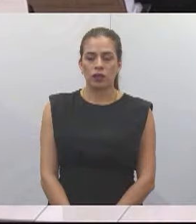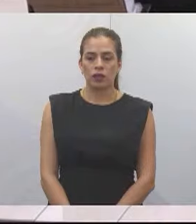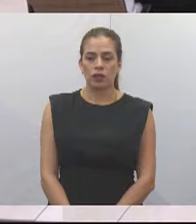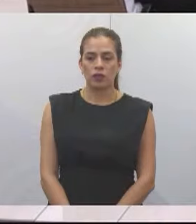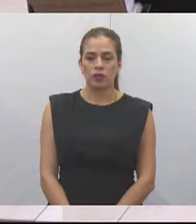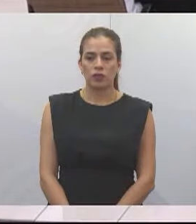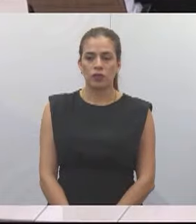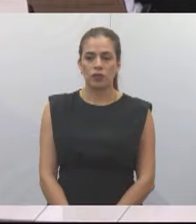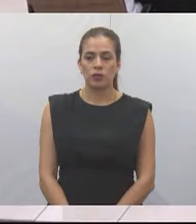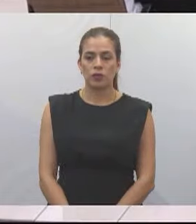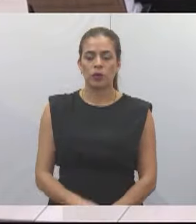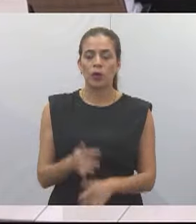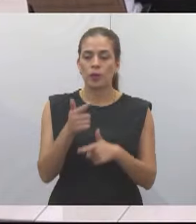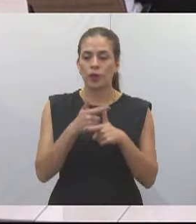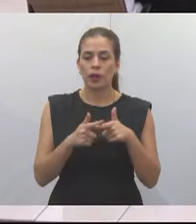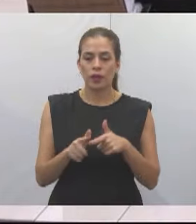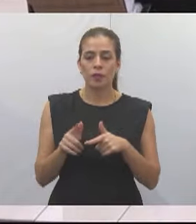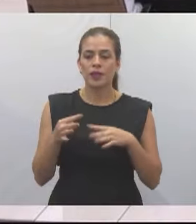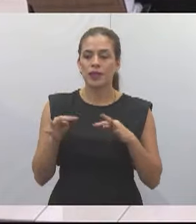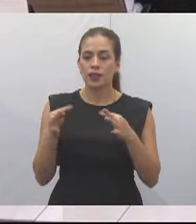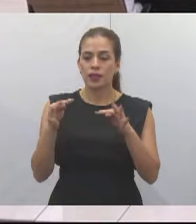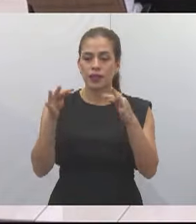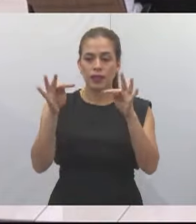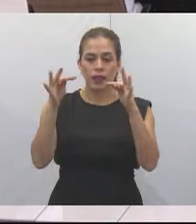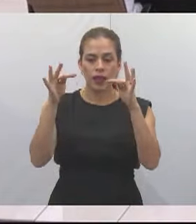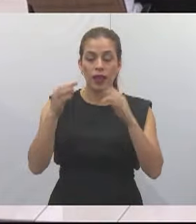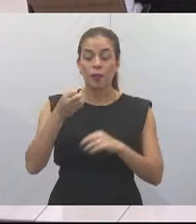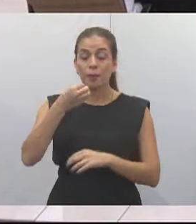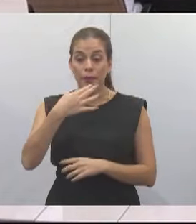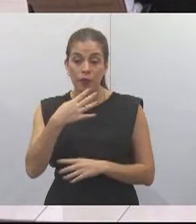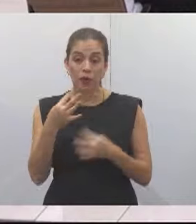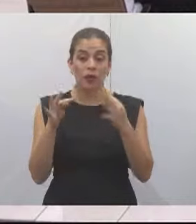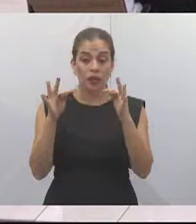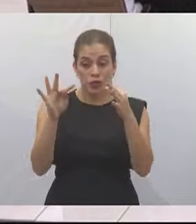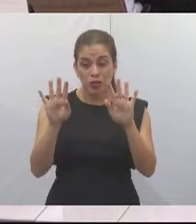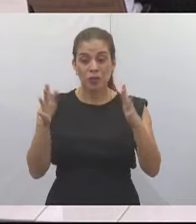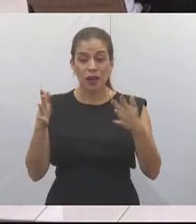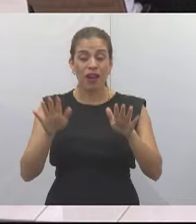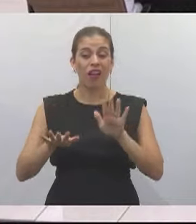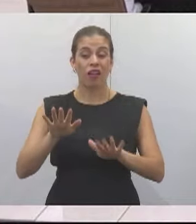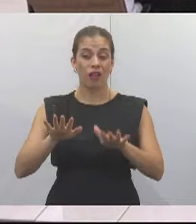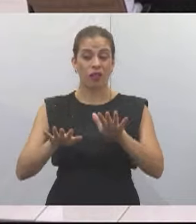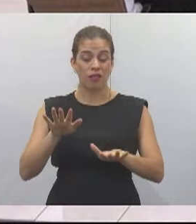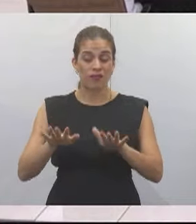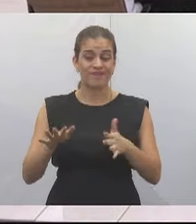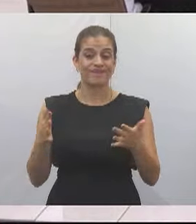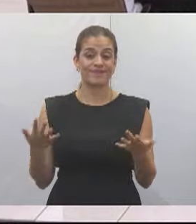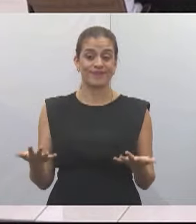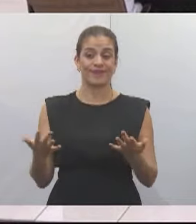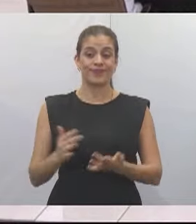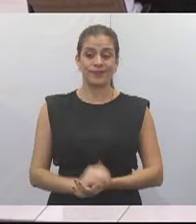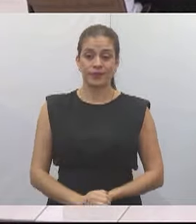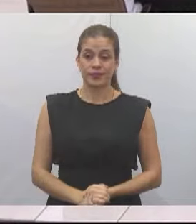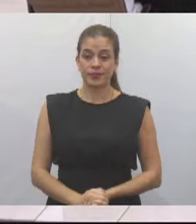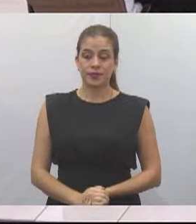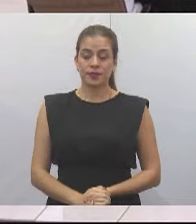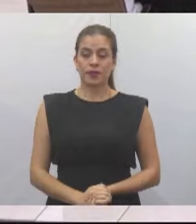Só um instantinho, problemas técnicos. Tecnologia é boa, mas de vez em quando...